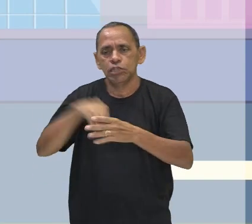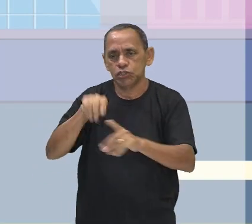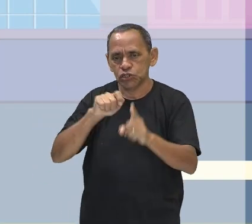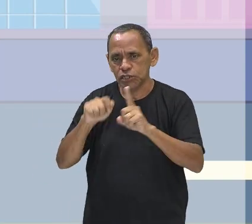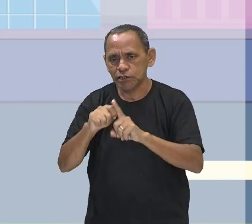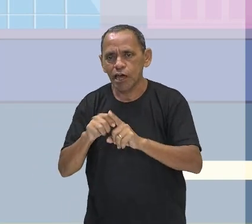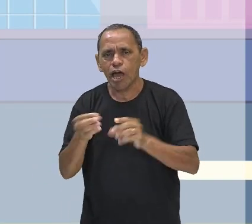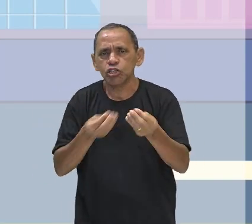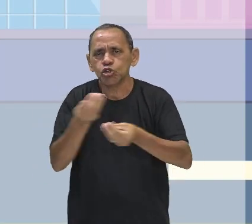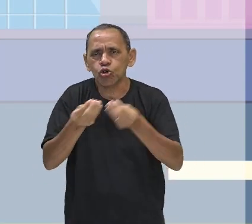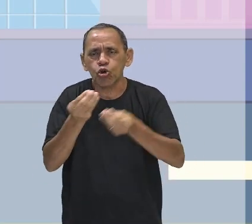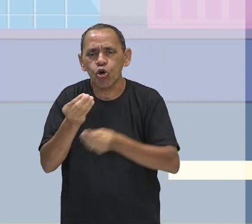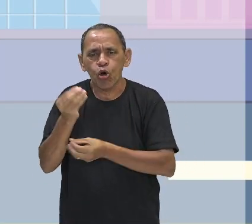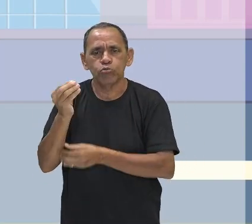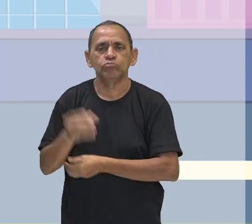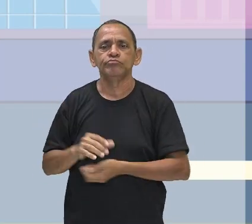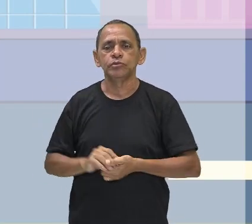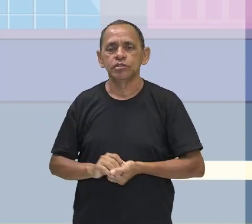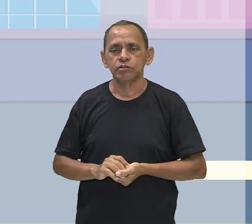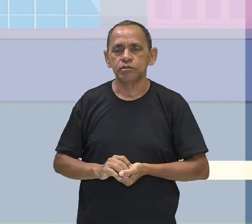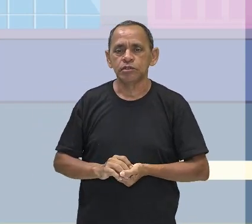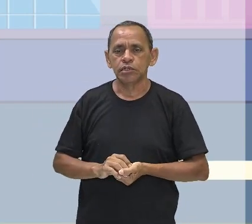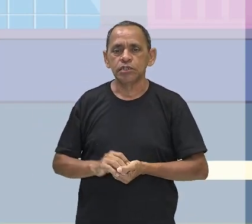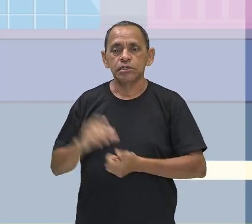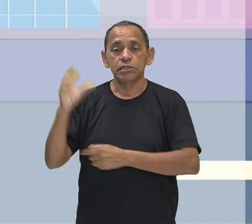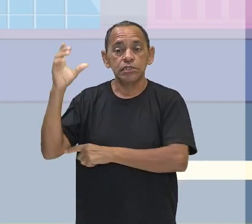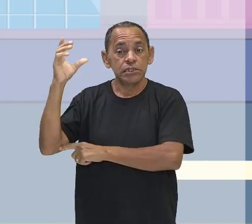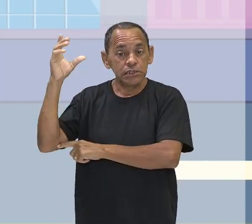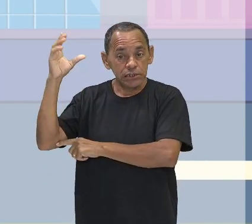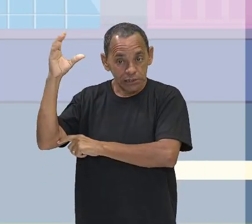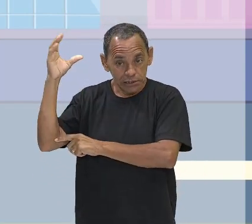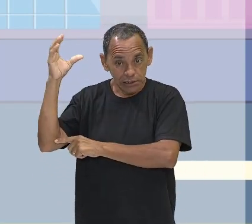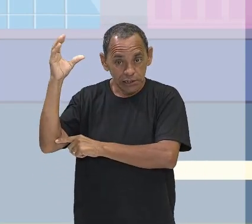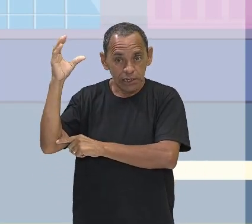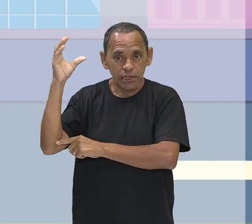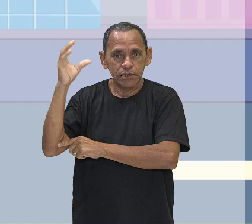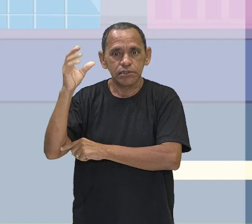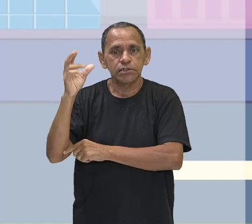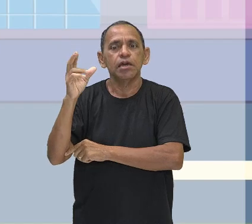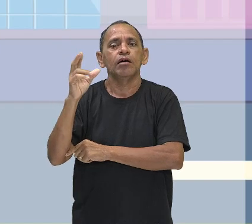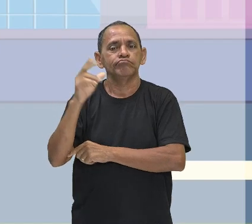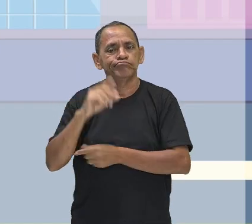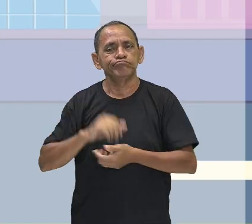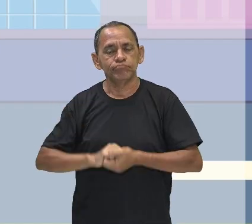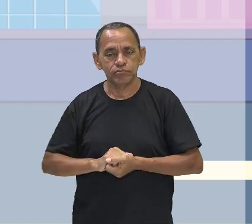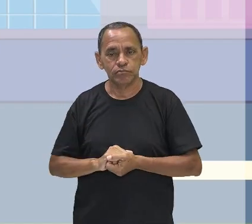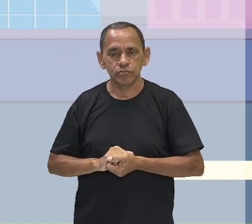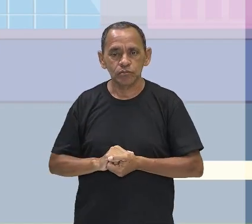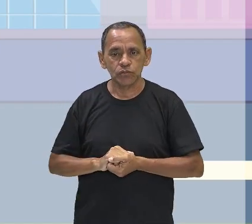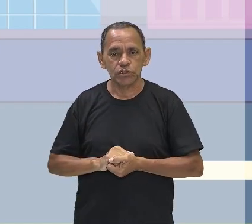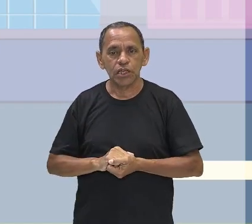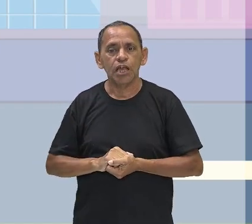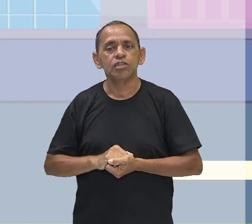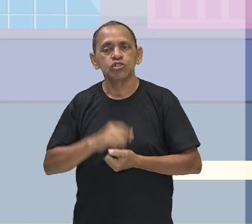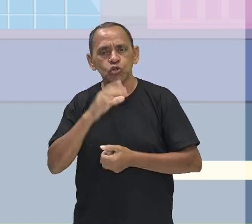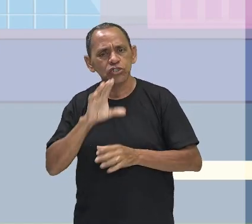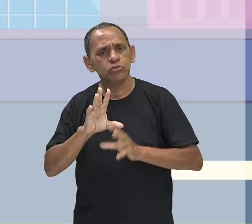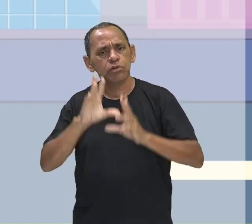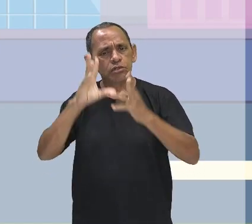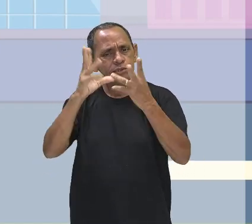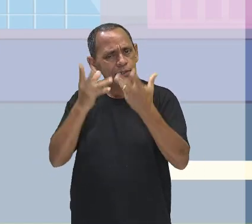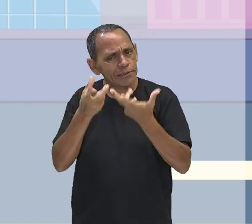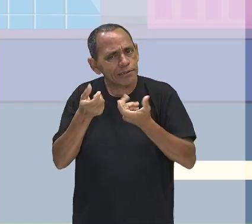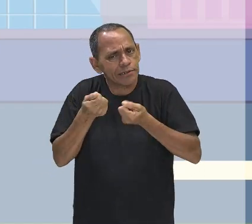consciência, esse reconhecimento de que o homem vive em sociedade, ele já vem desde